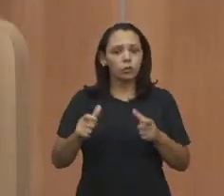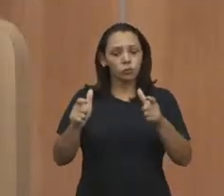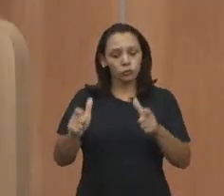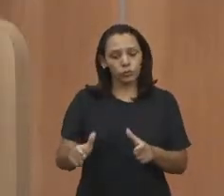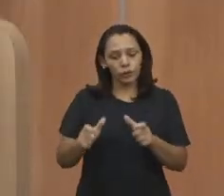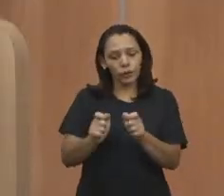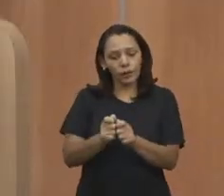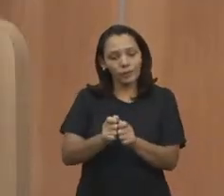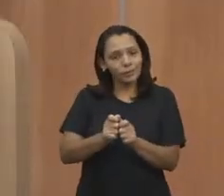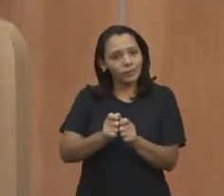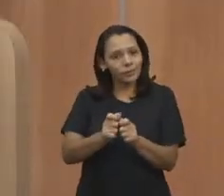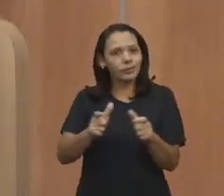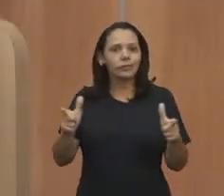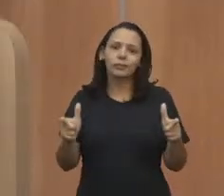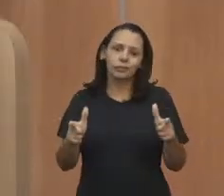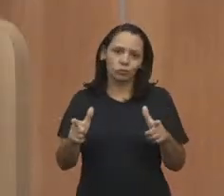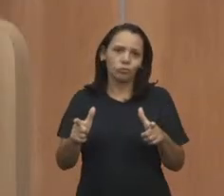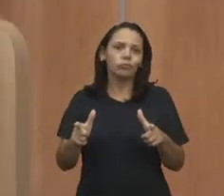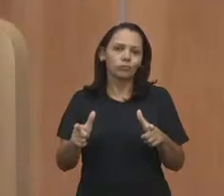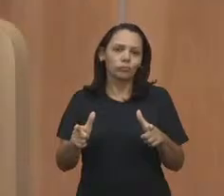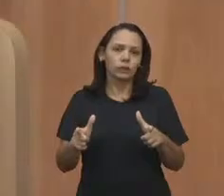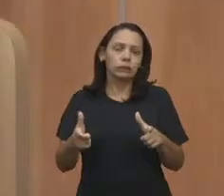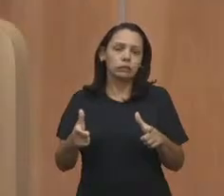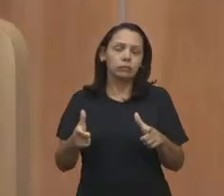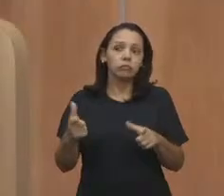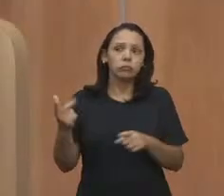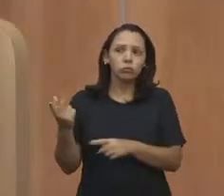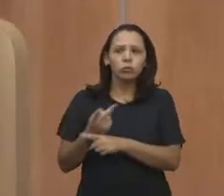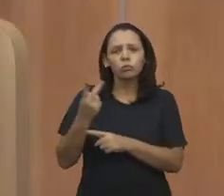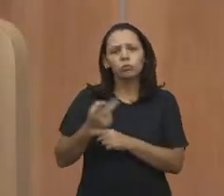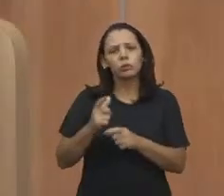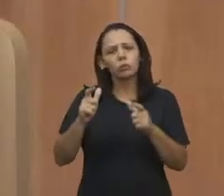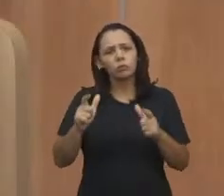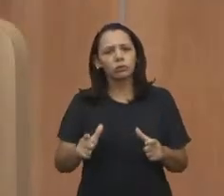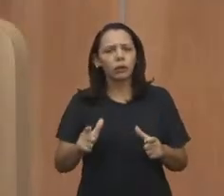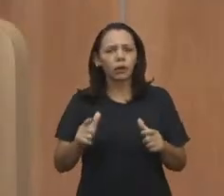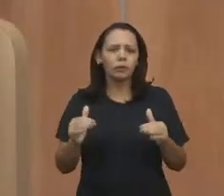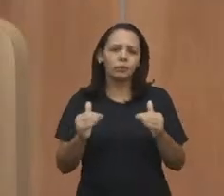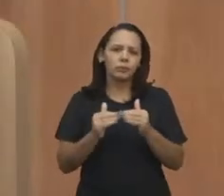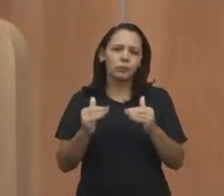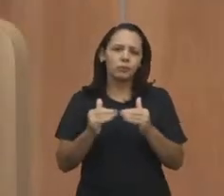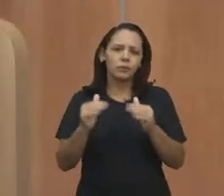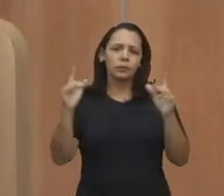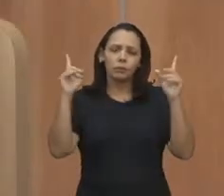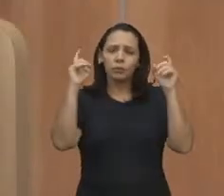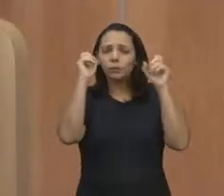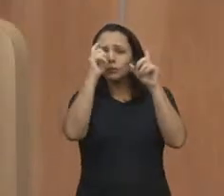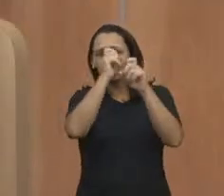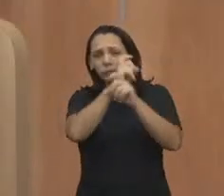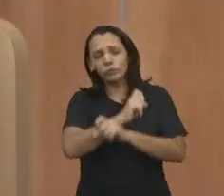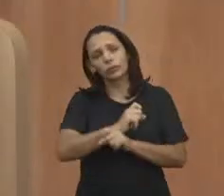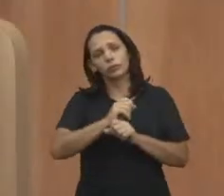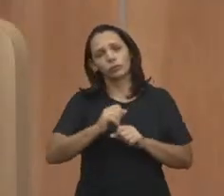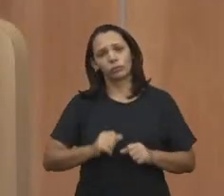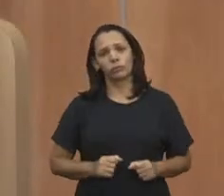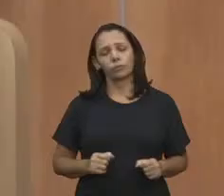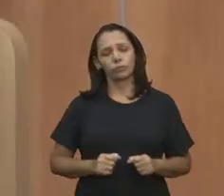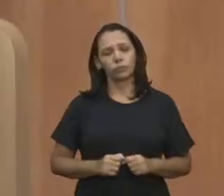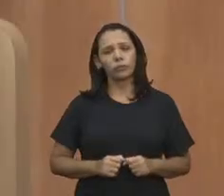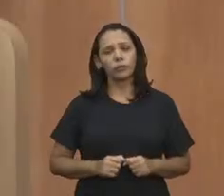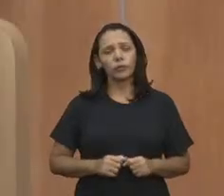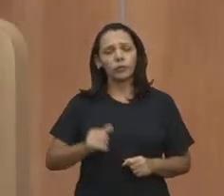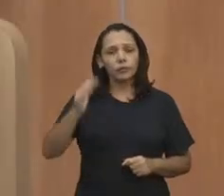E achar uma área pública com esse fim é muito difícil para o município.